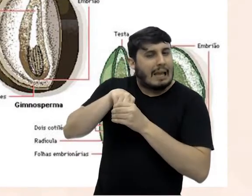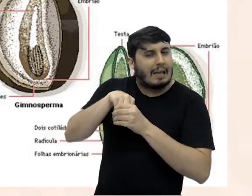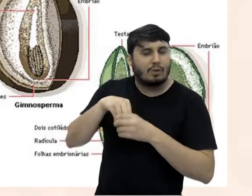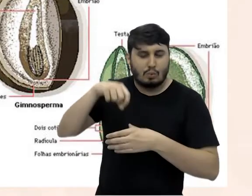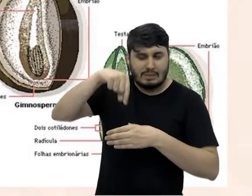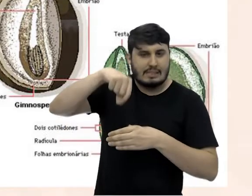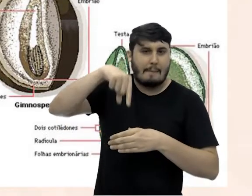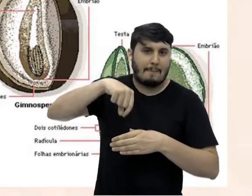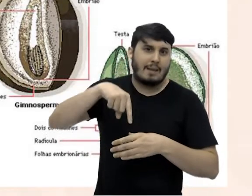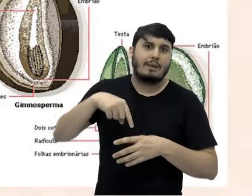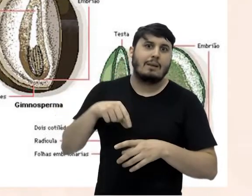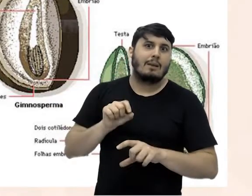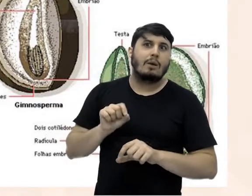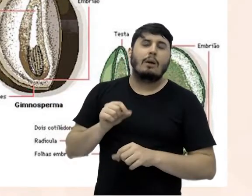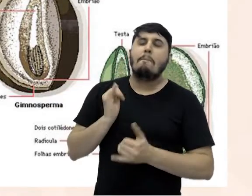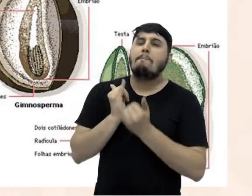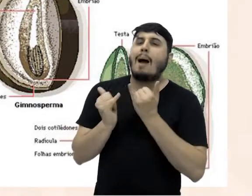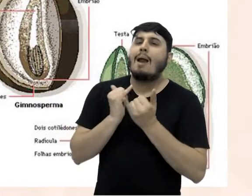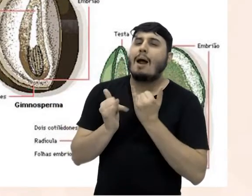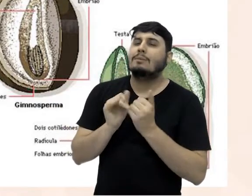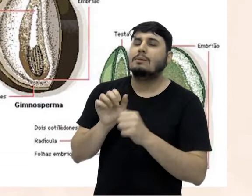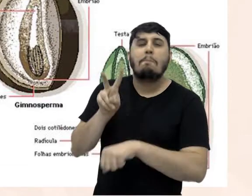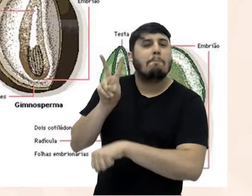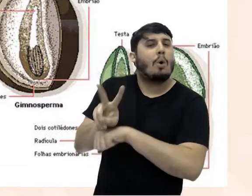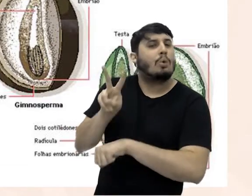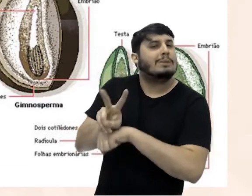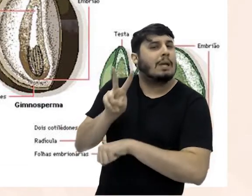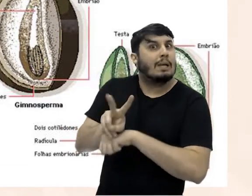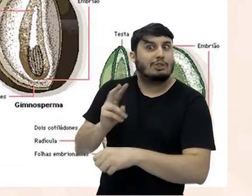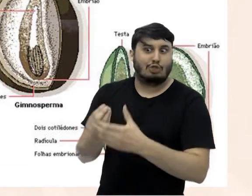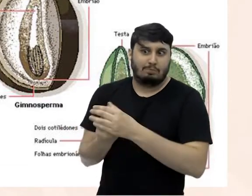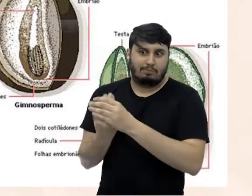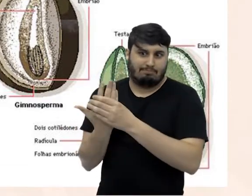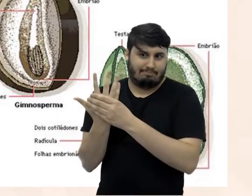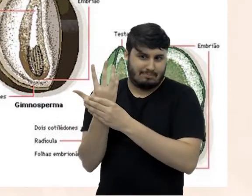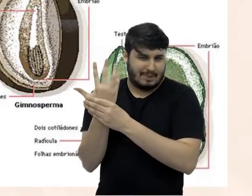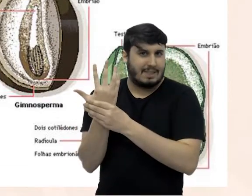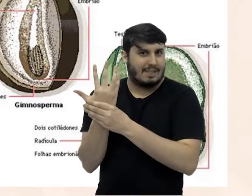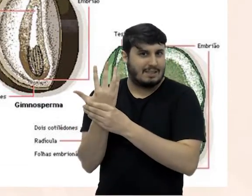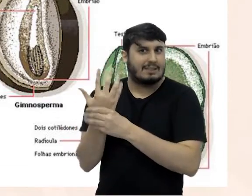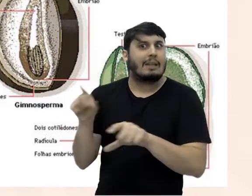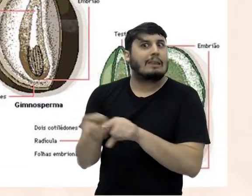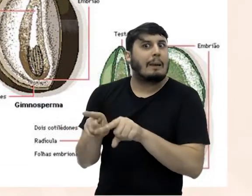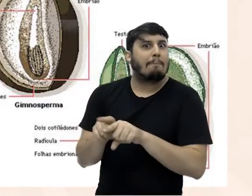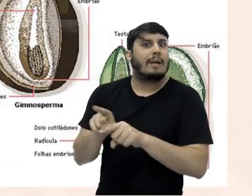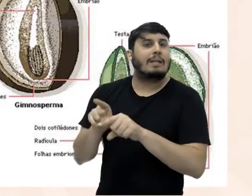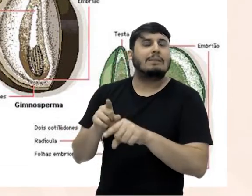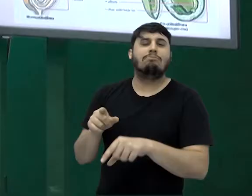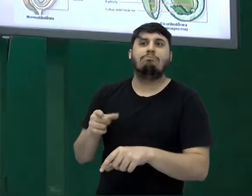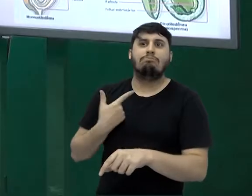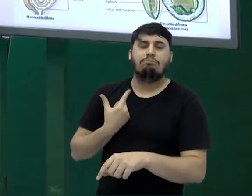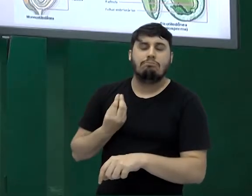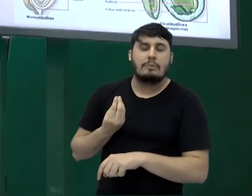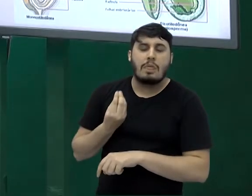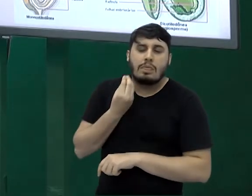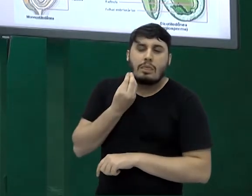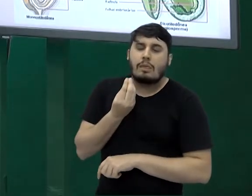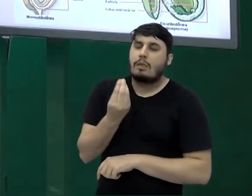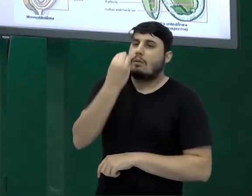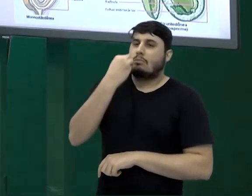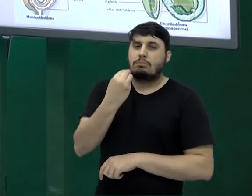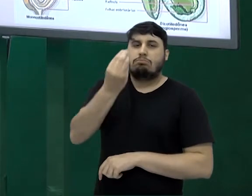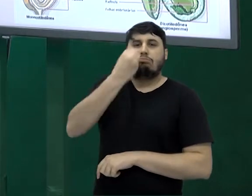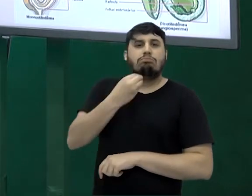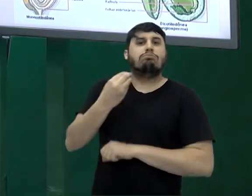ela protege o embrião, ela nutre o embrião e, mais importante, ou tão importante quanto, na verdade,